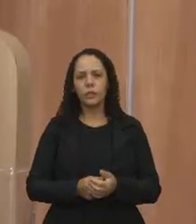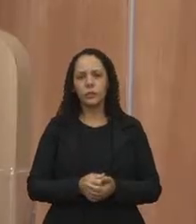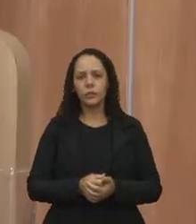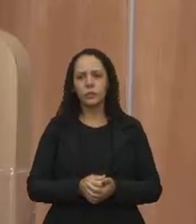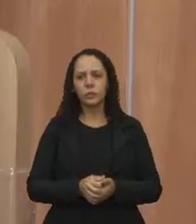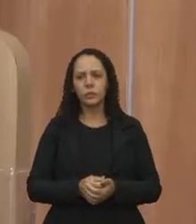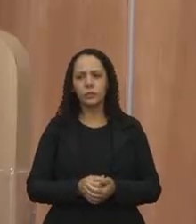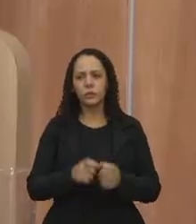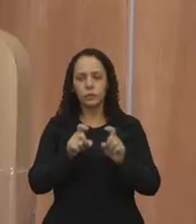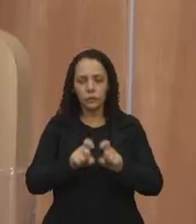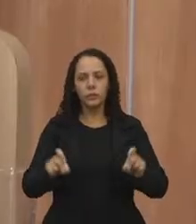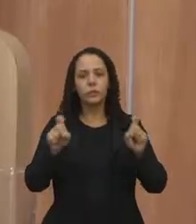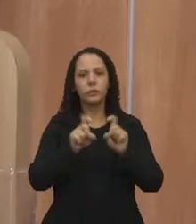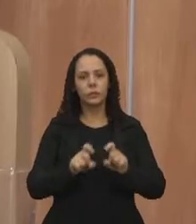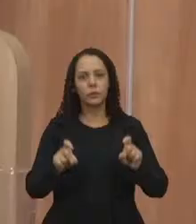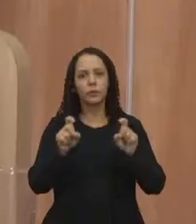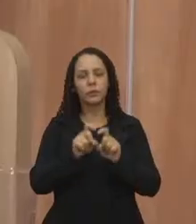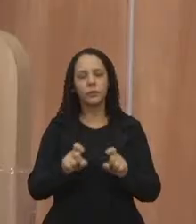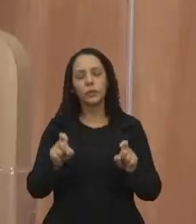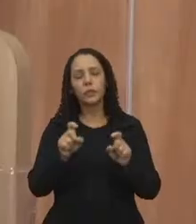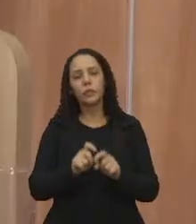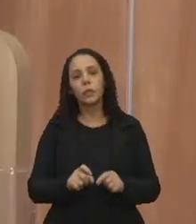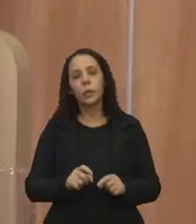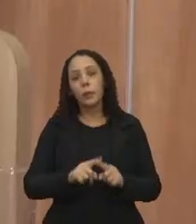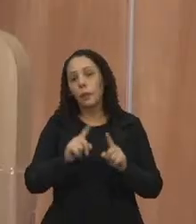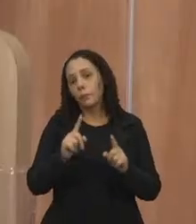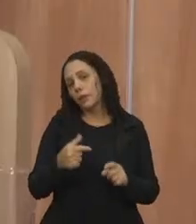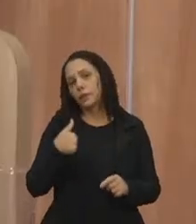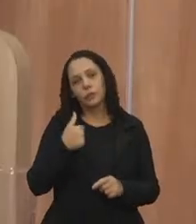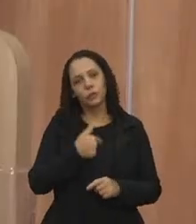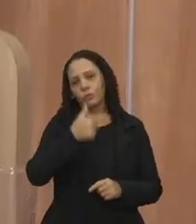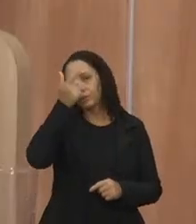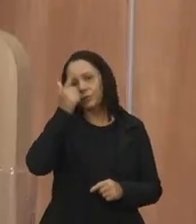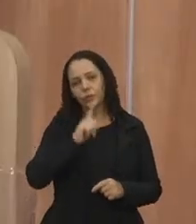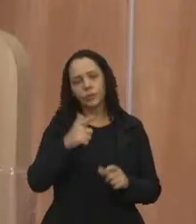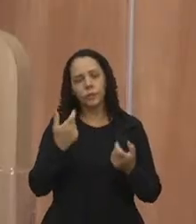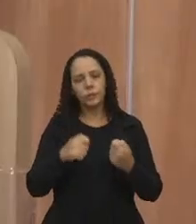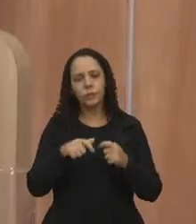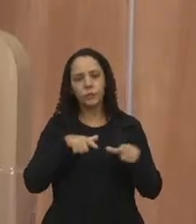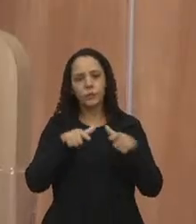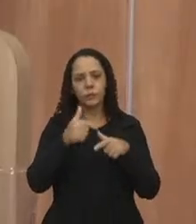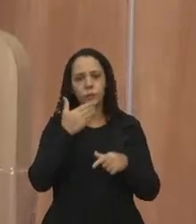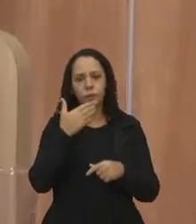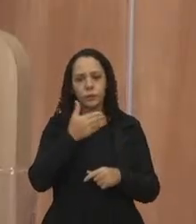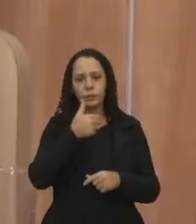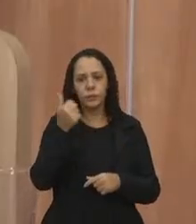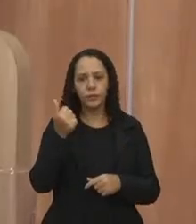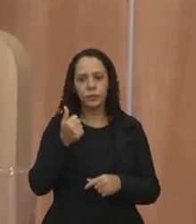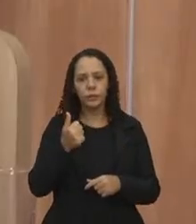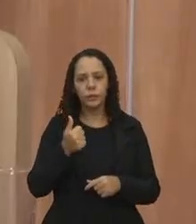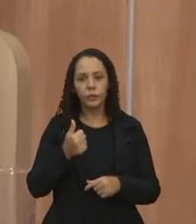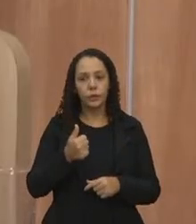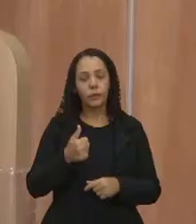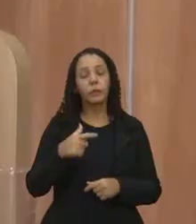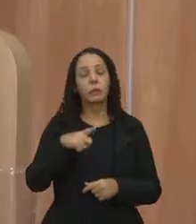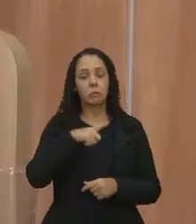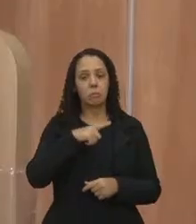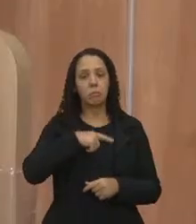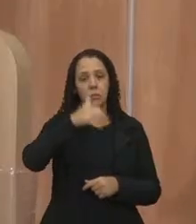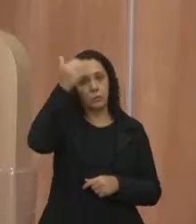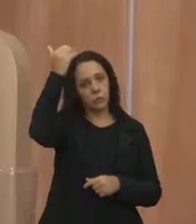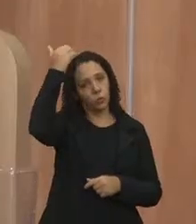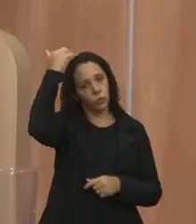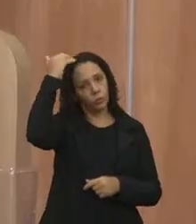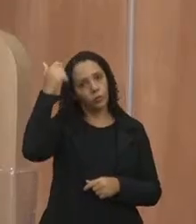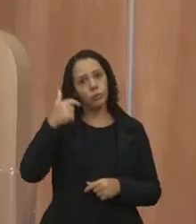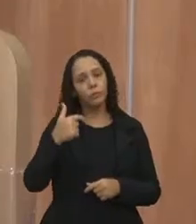não tem essa capacidade, né? A gente tem que trabalhar melhor, que a gente faz um pouco nossa culpa, né? A gente tem que trabalhar melhor a